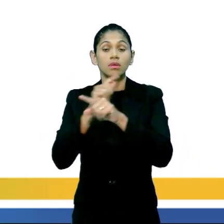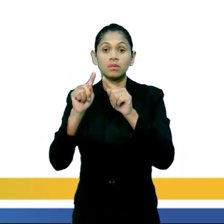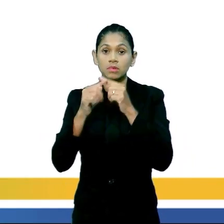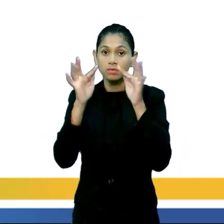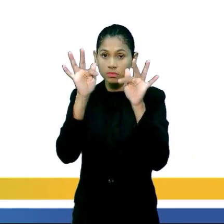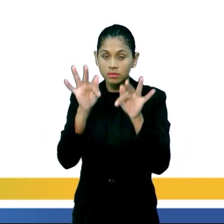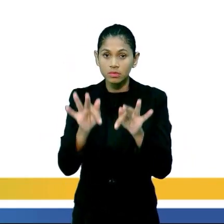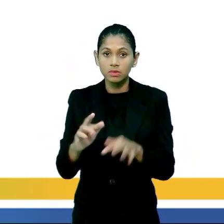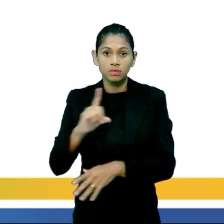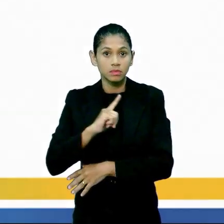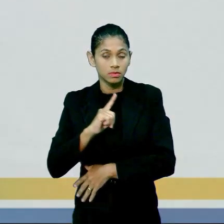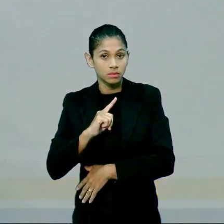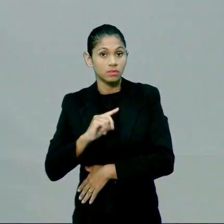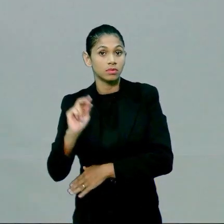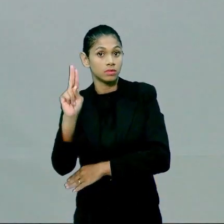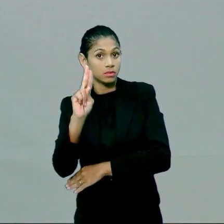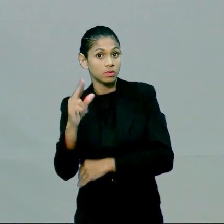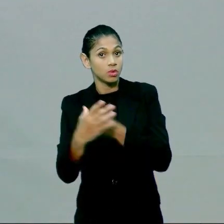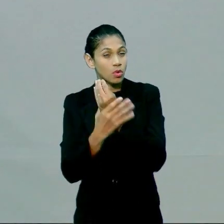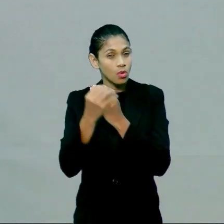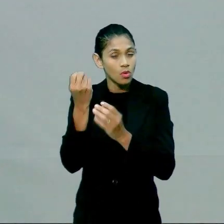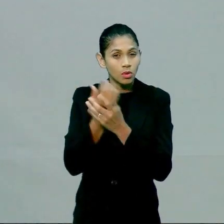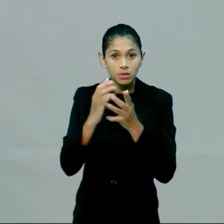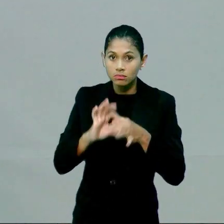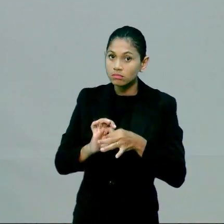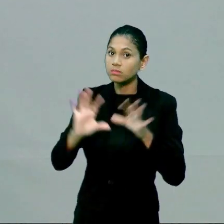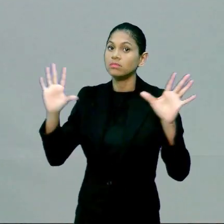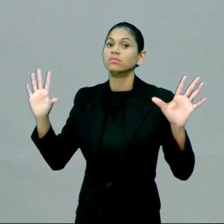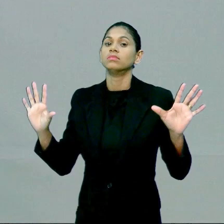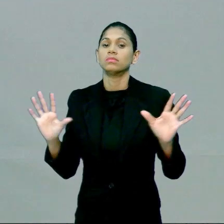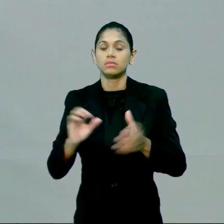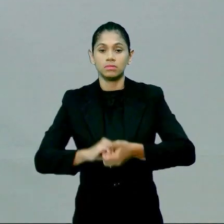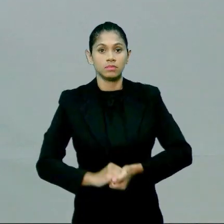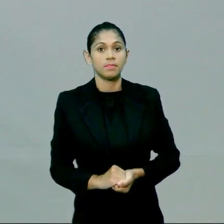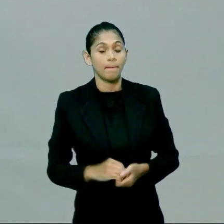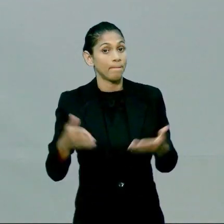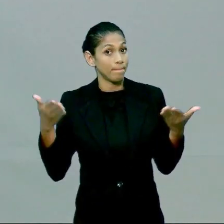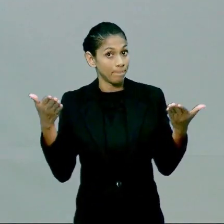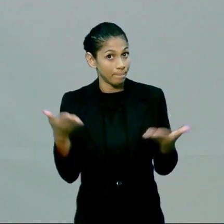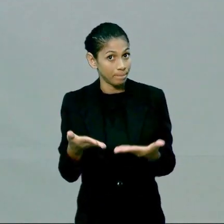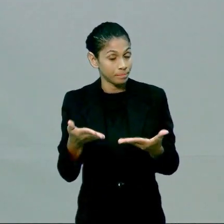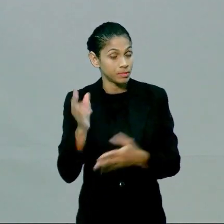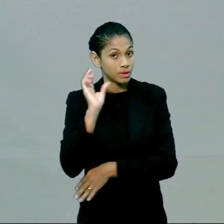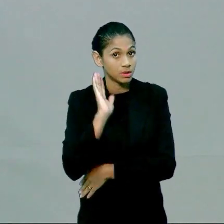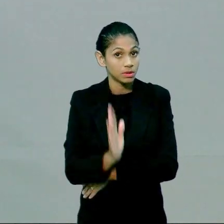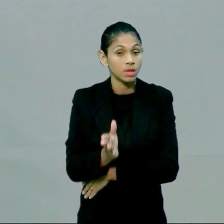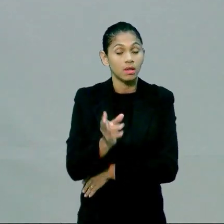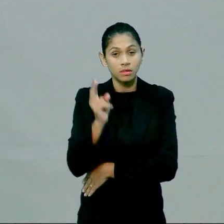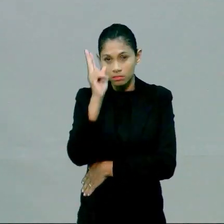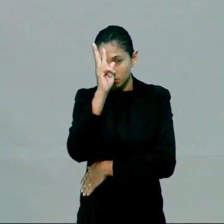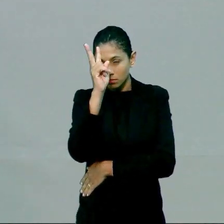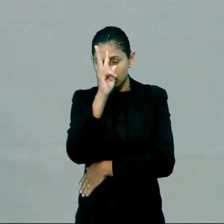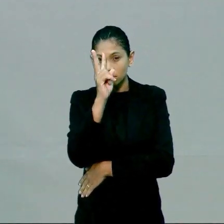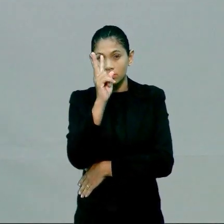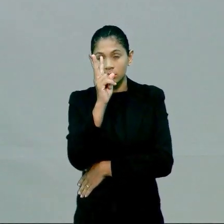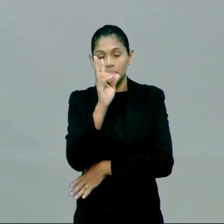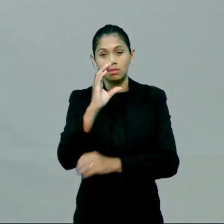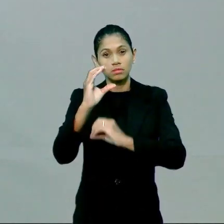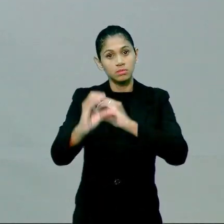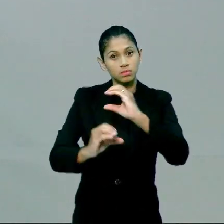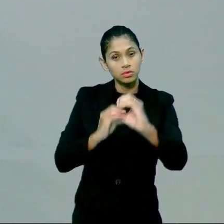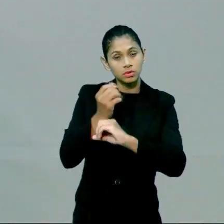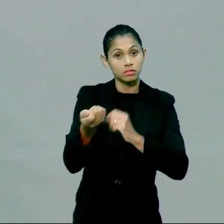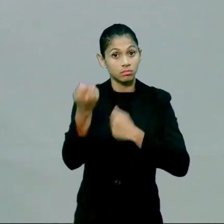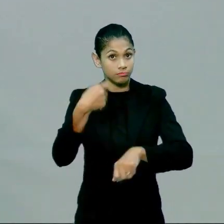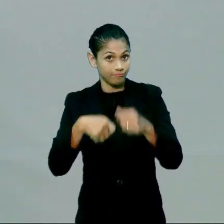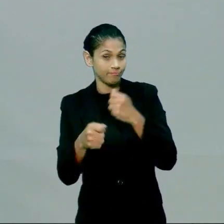livre. Certo. Agora que nós relembramos os ciclos econômicos, vamos nos aprofundar em cada fase. Vamos